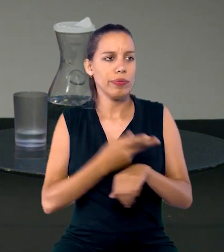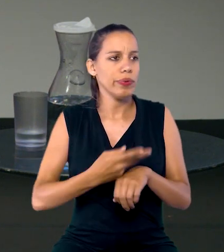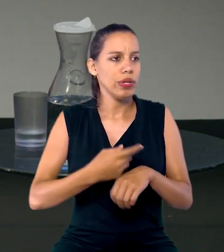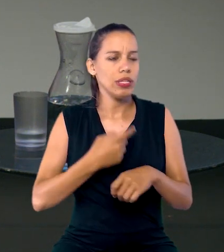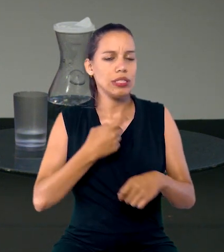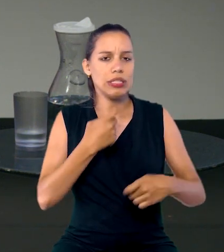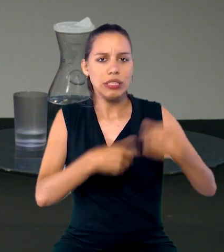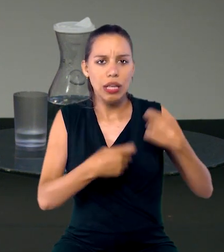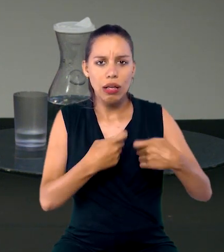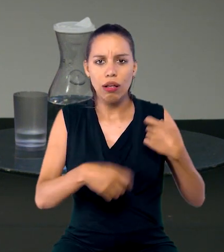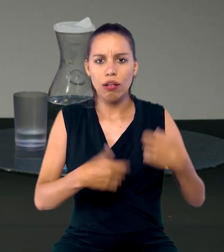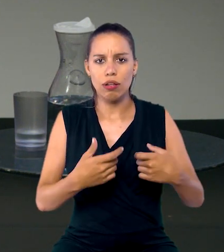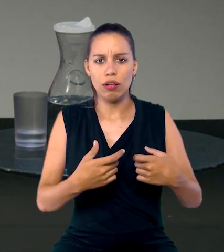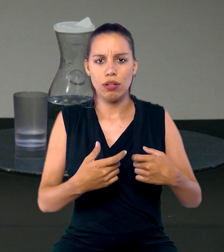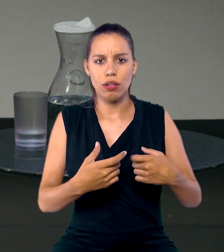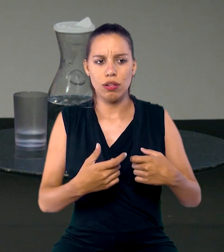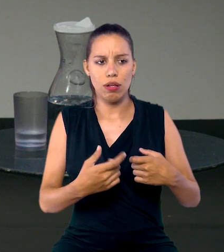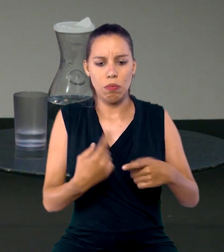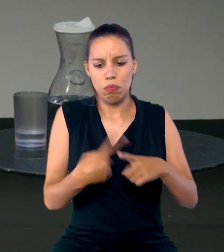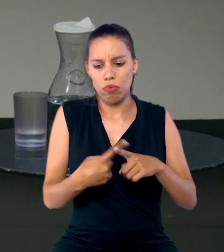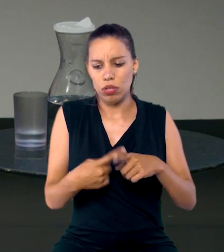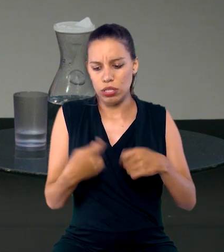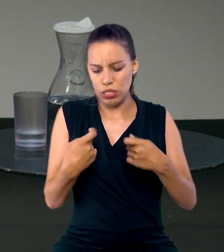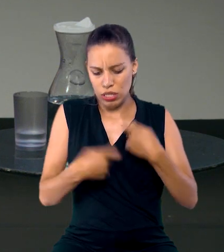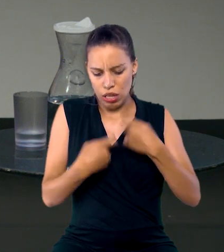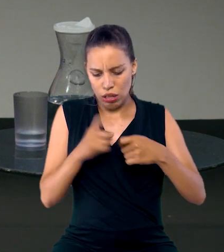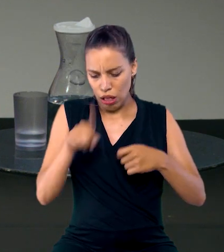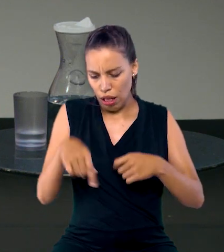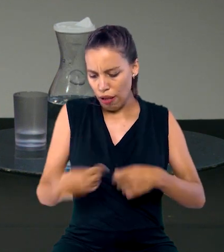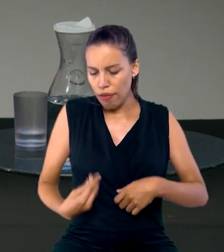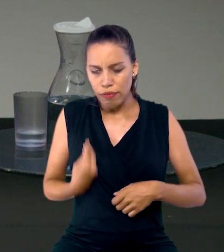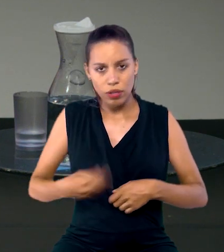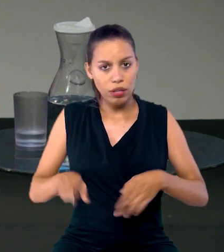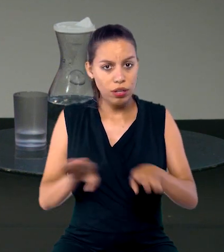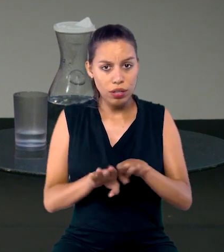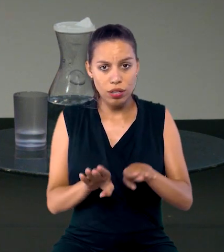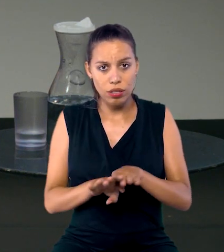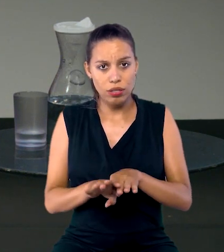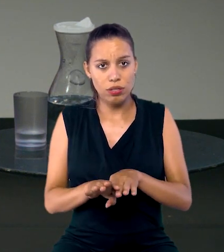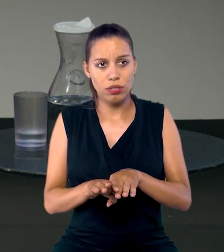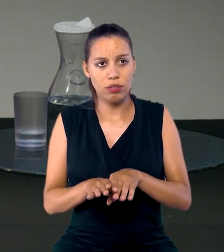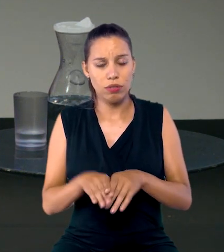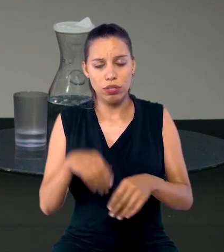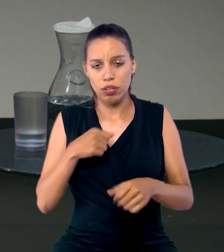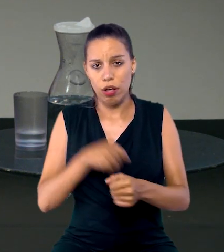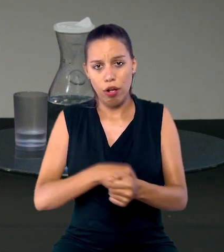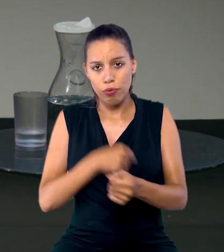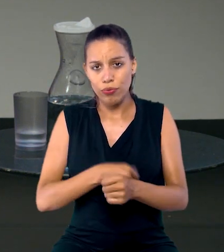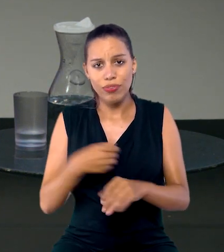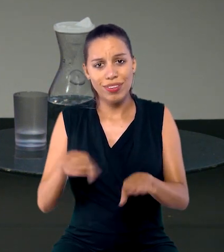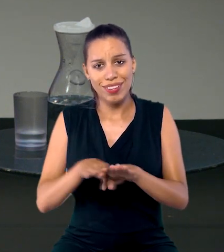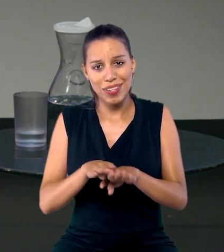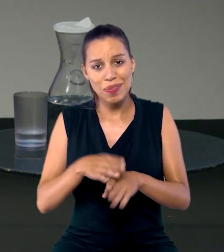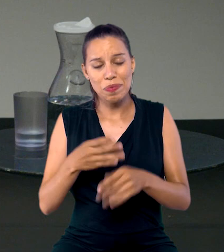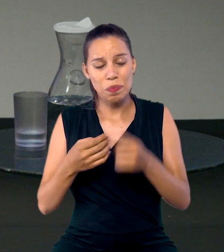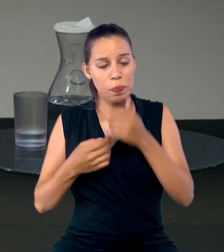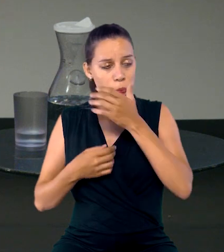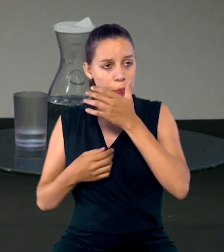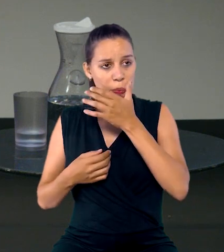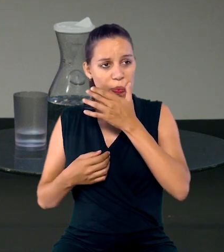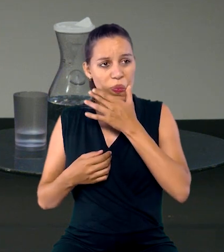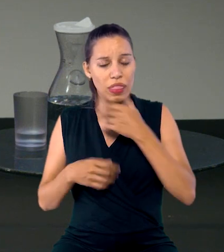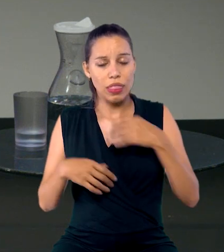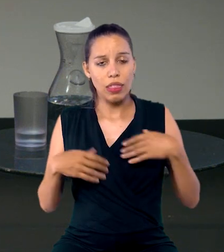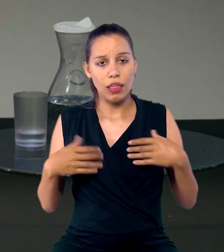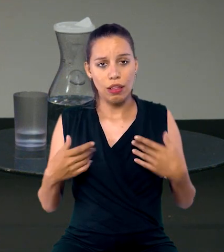possível sendo corpo. Né? Então, é dessa luta. E eu me lembro que muito